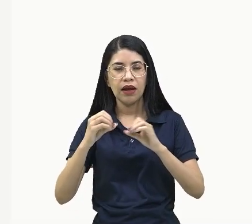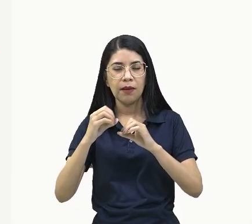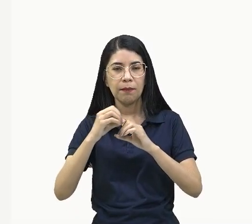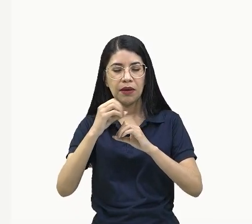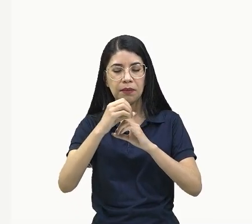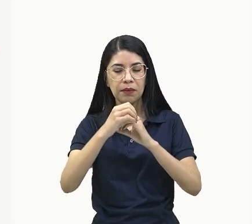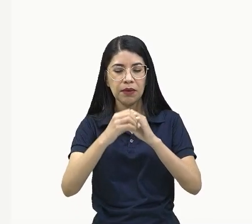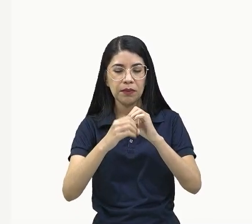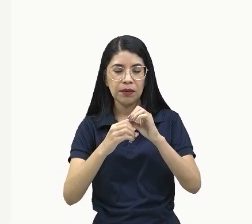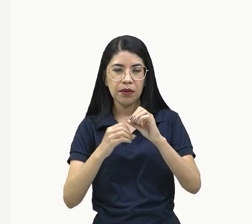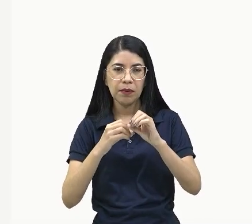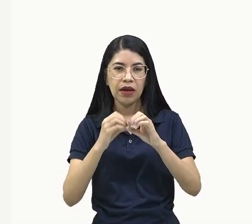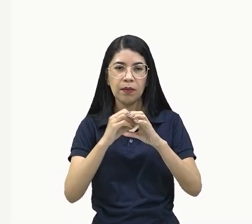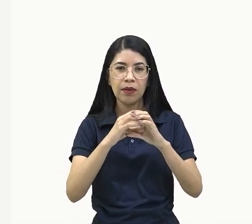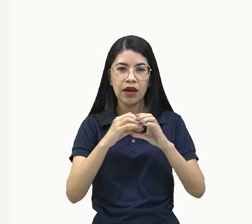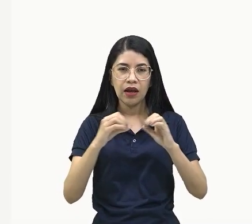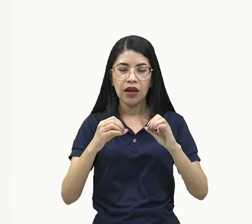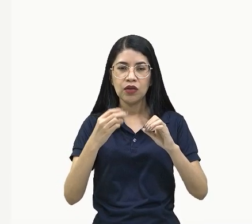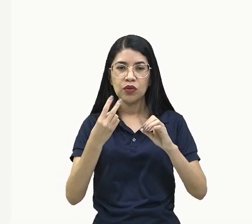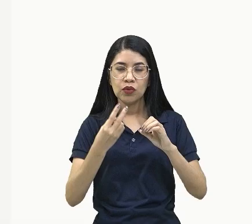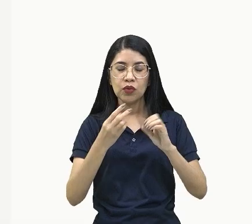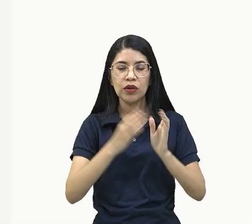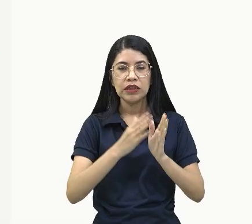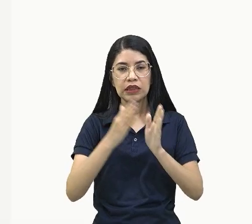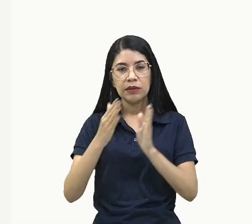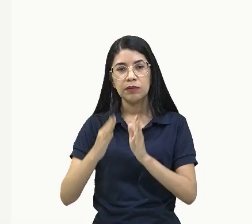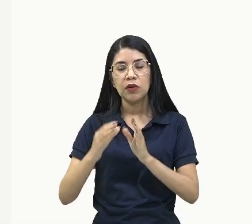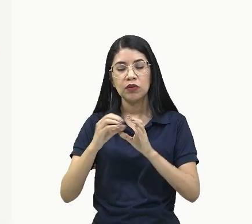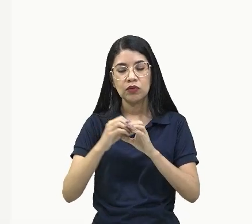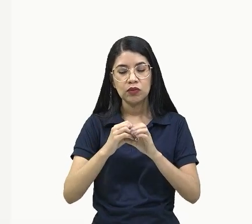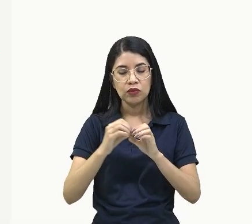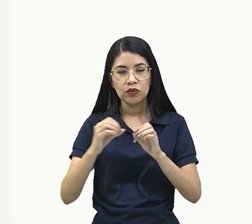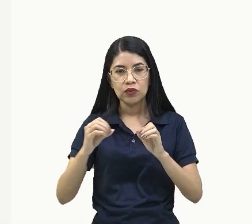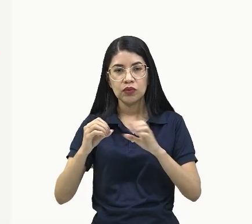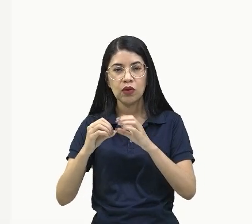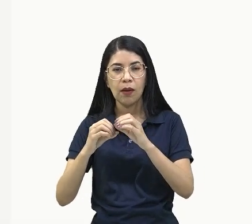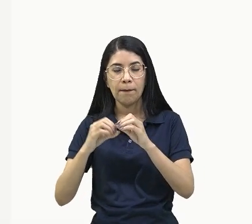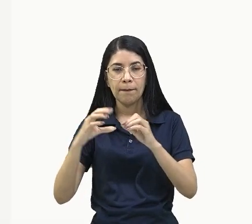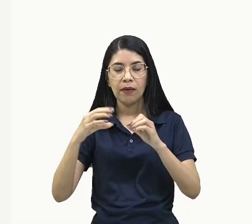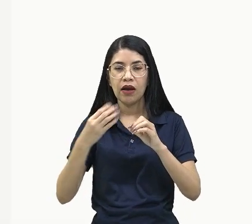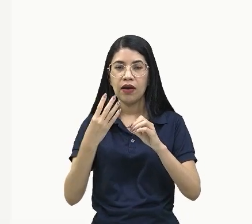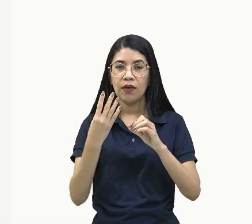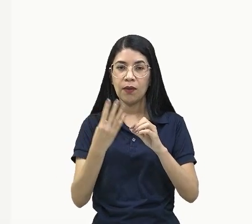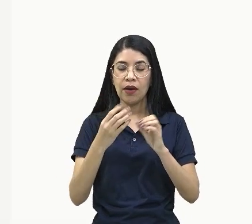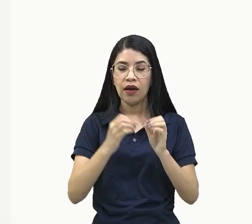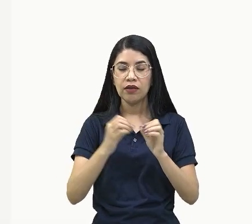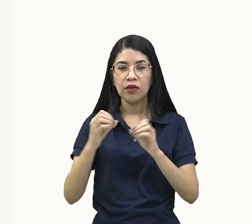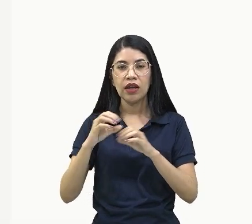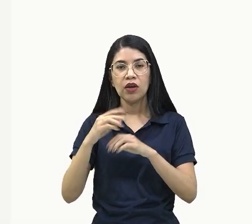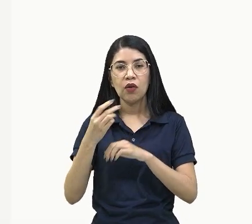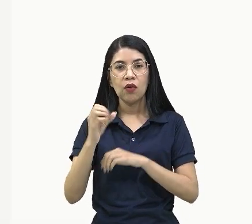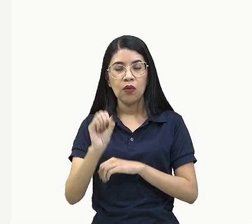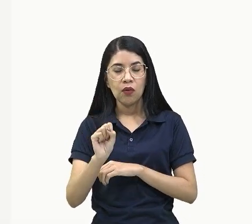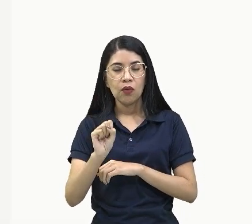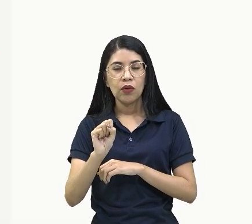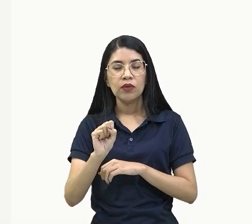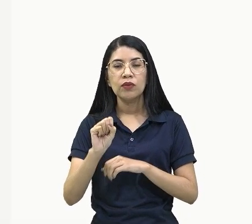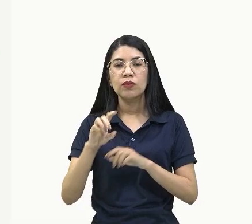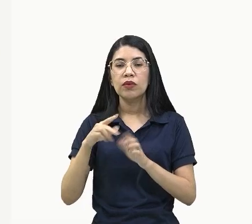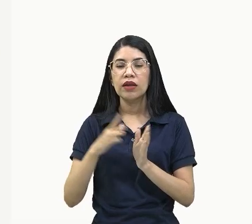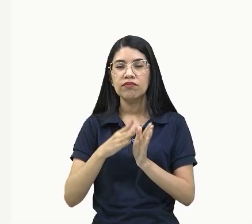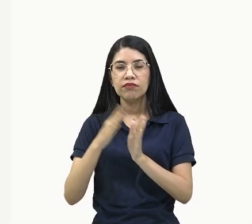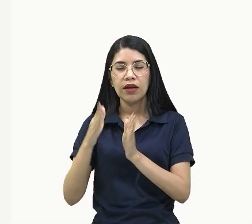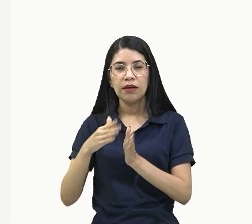a 2 células, que por sua vez vai se originar em 4, 8, até a gente chegar